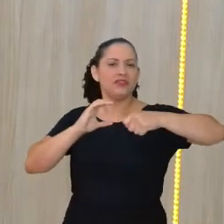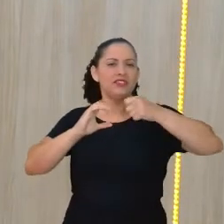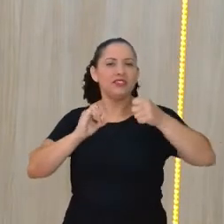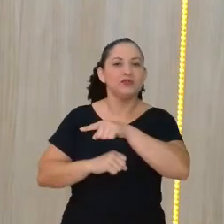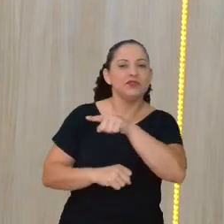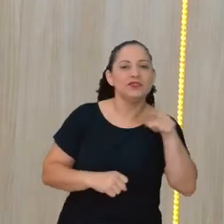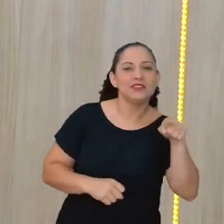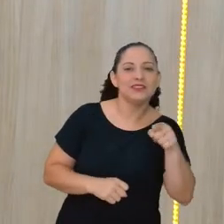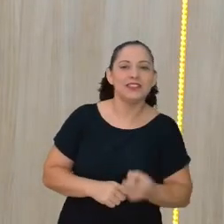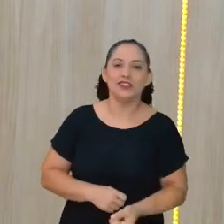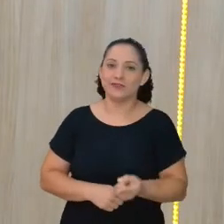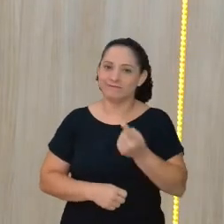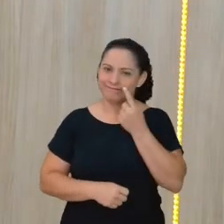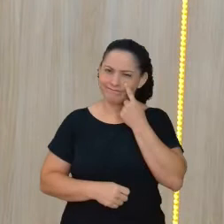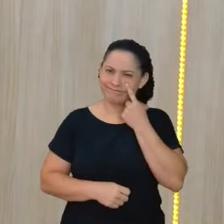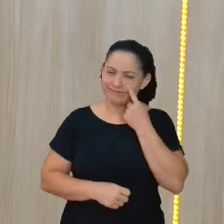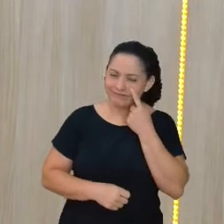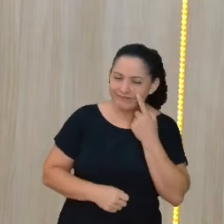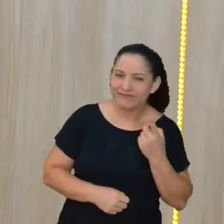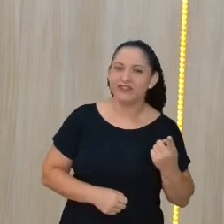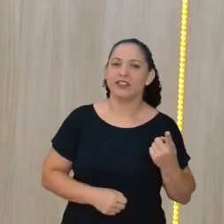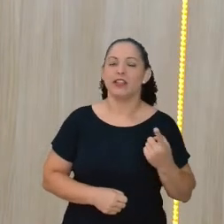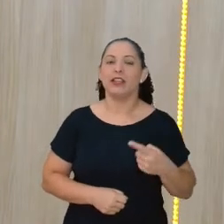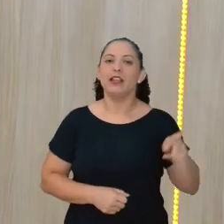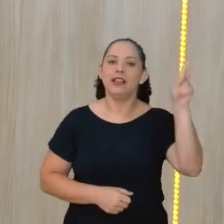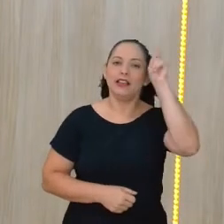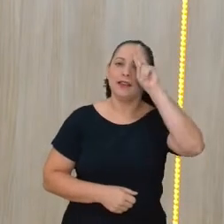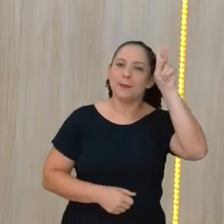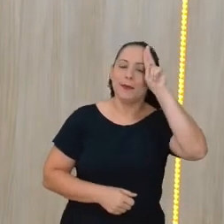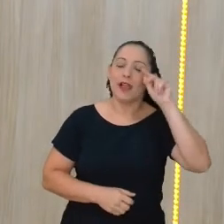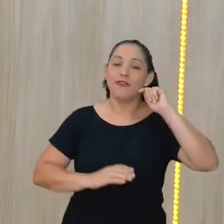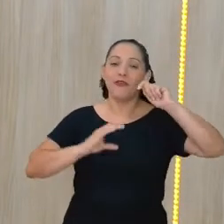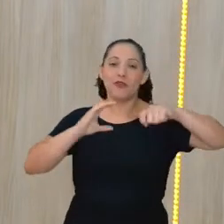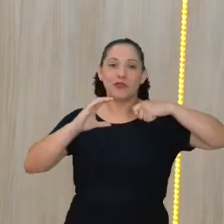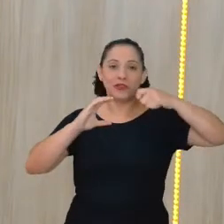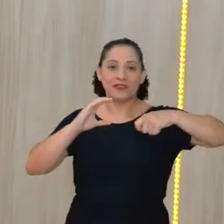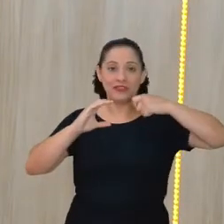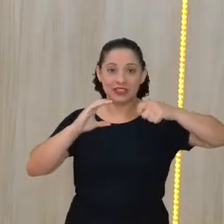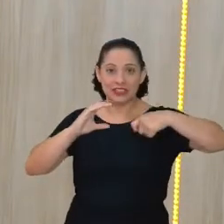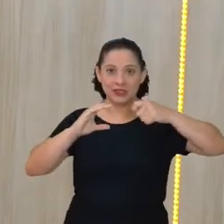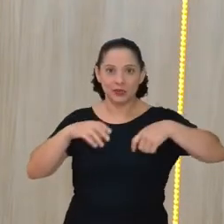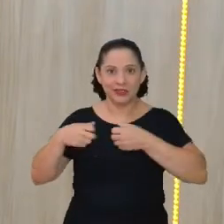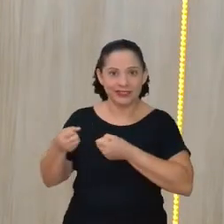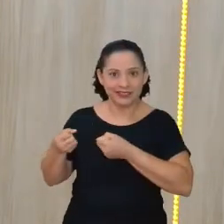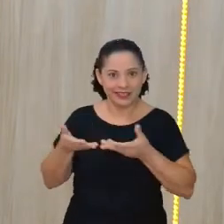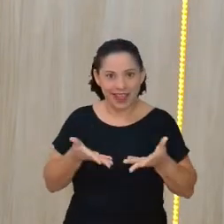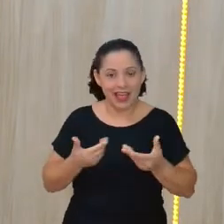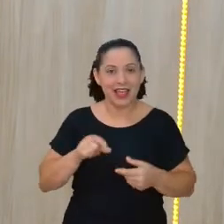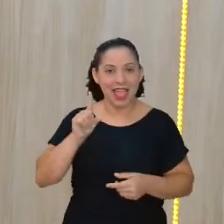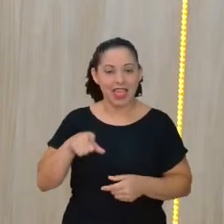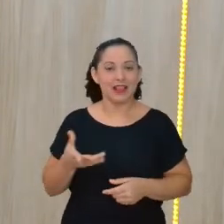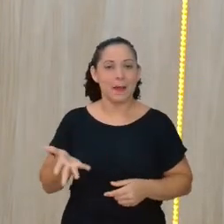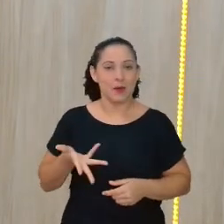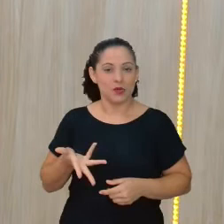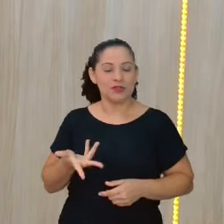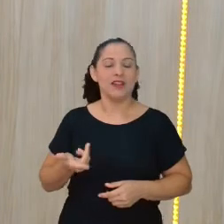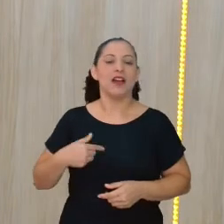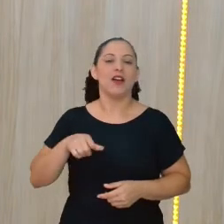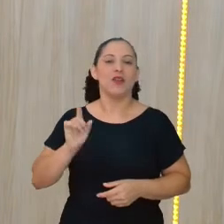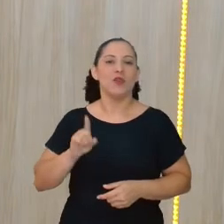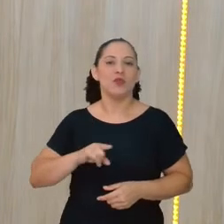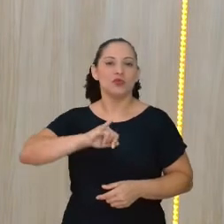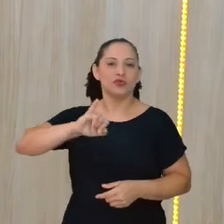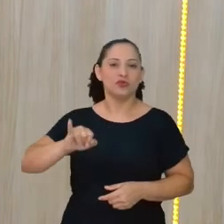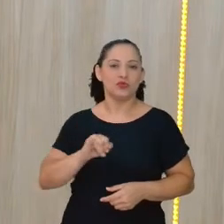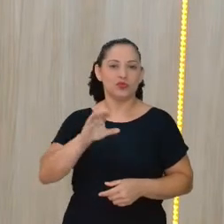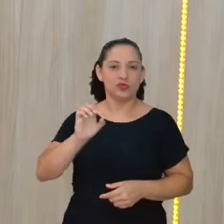vocês lembrarem, não é? Foi um vídeo doado aí por nosso produtor Jonas, que conta um